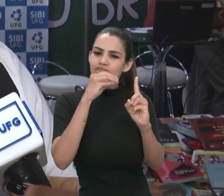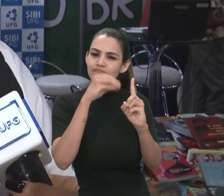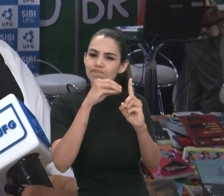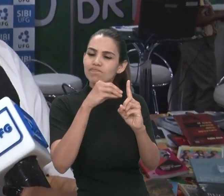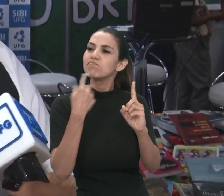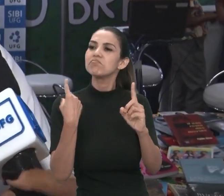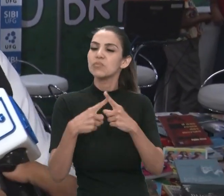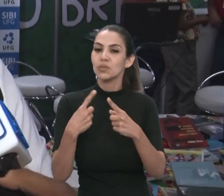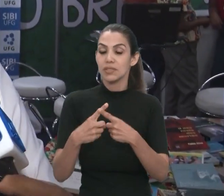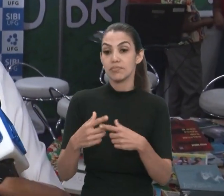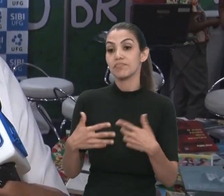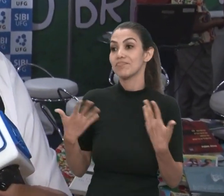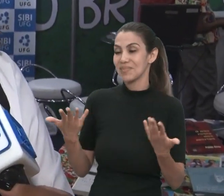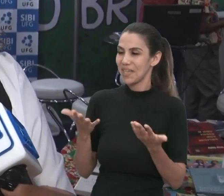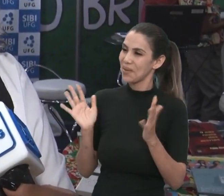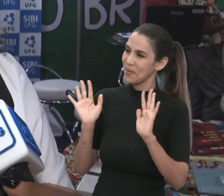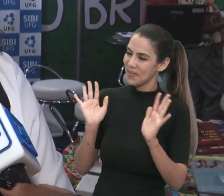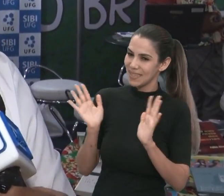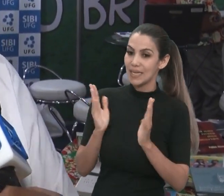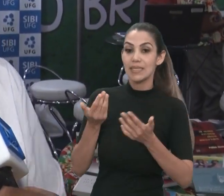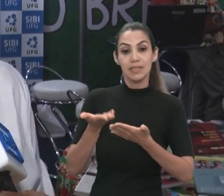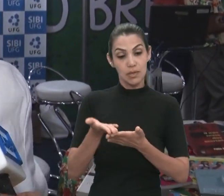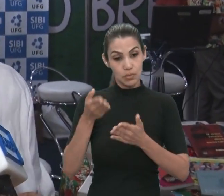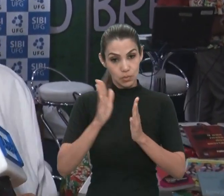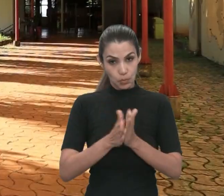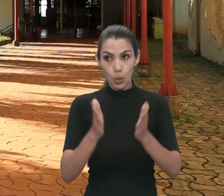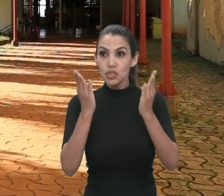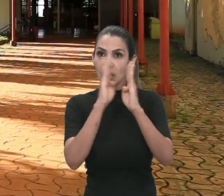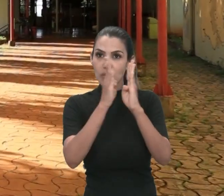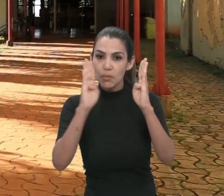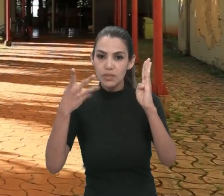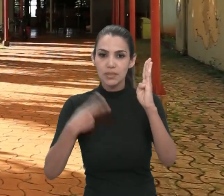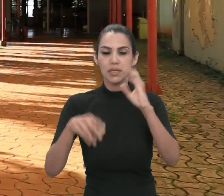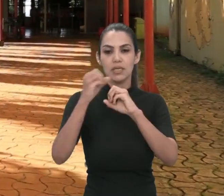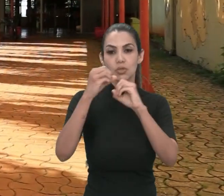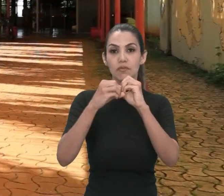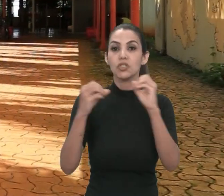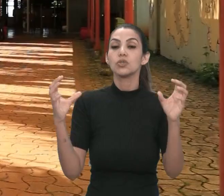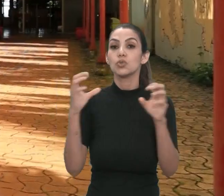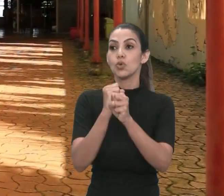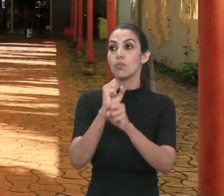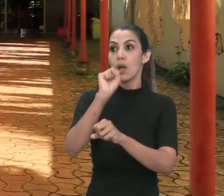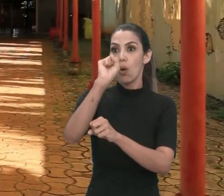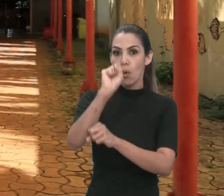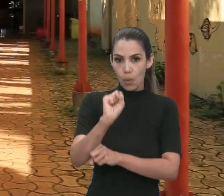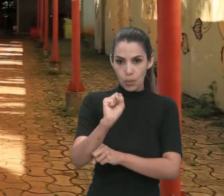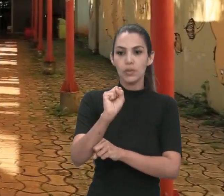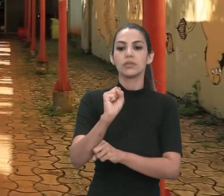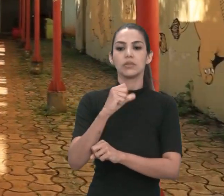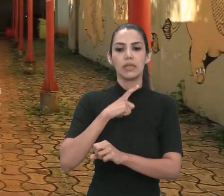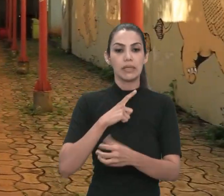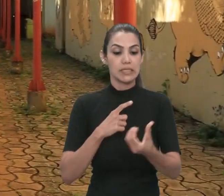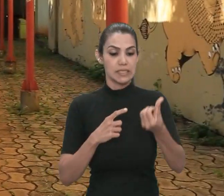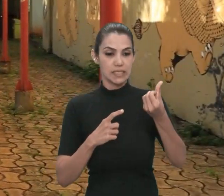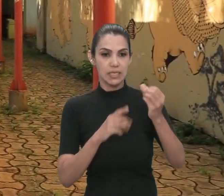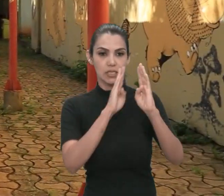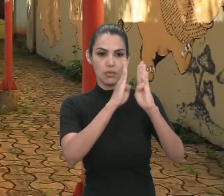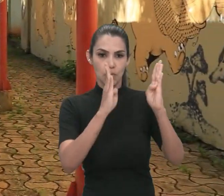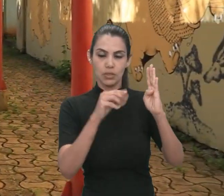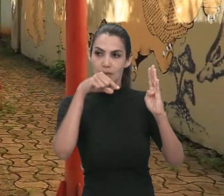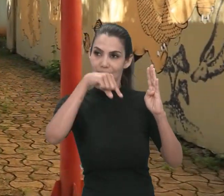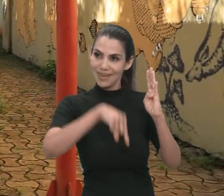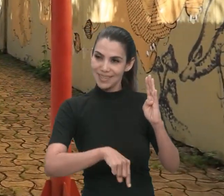Olá, Janaína. Então, o sistema de bibliotecas da UFG, hoje ele é composto por 8 bibliotecas, sendo 6 bibliotecas aqui na